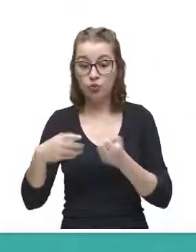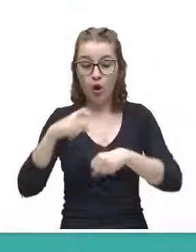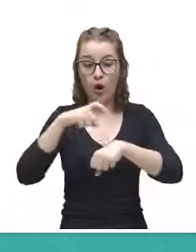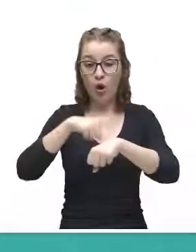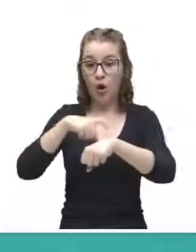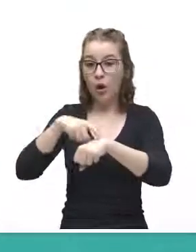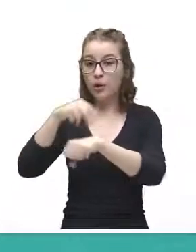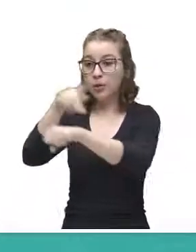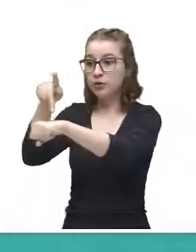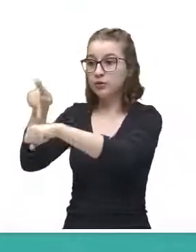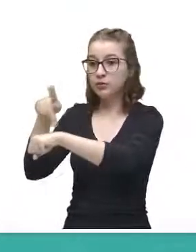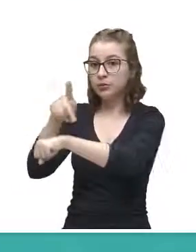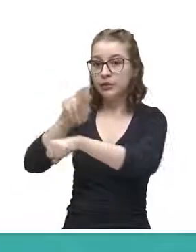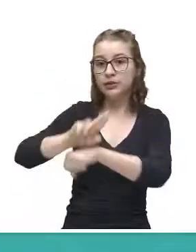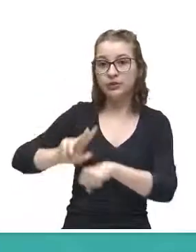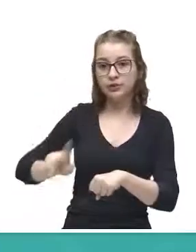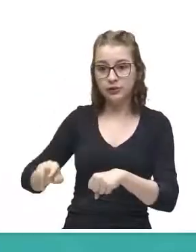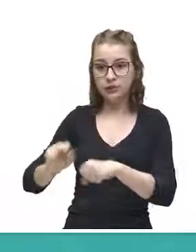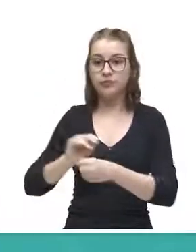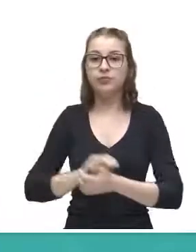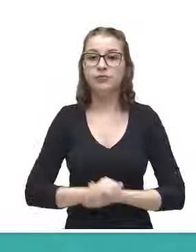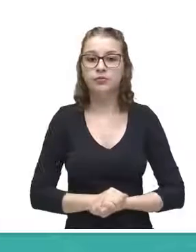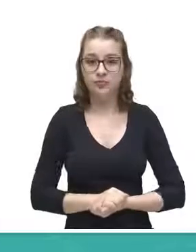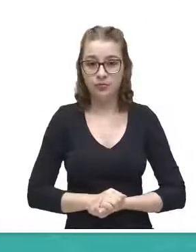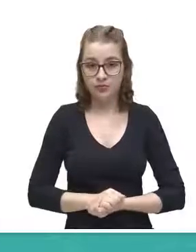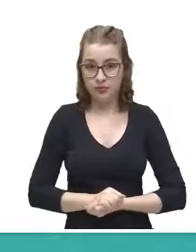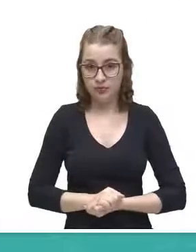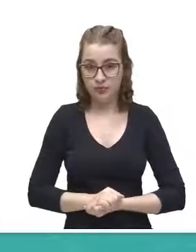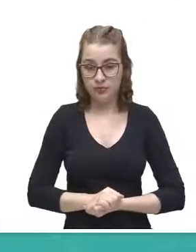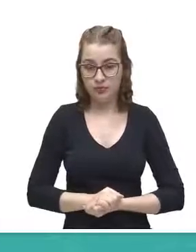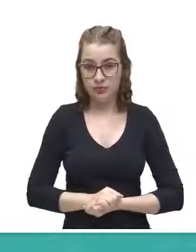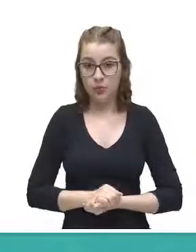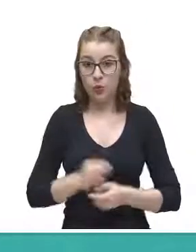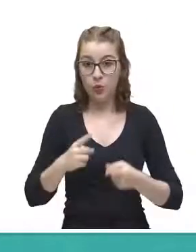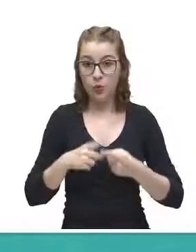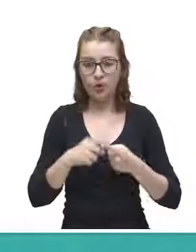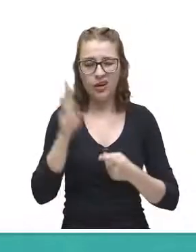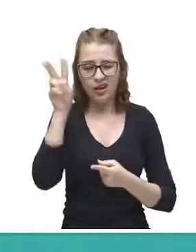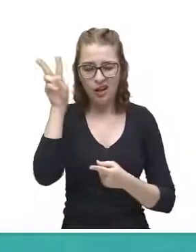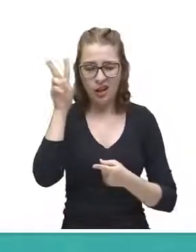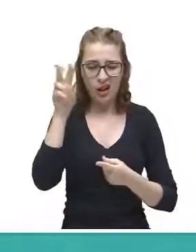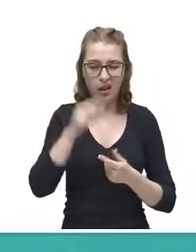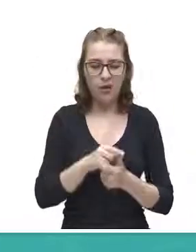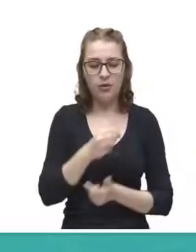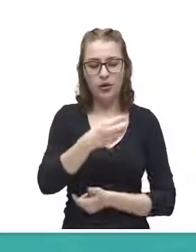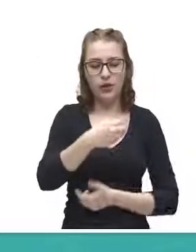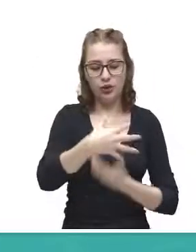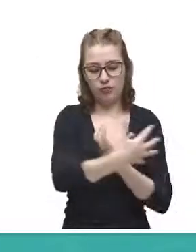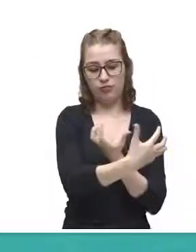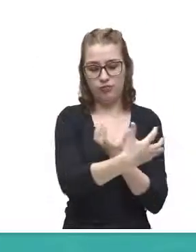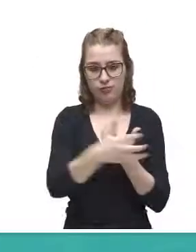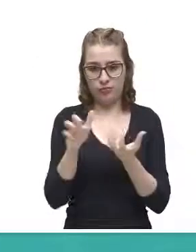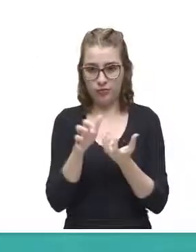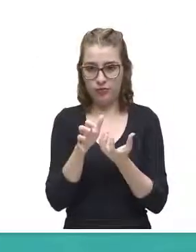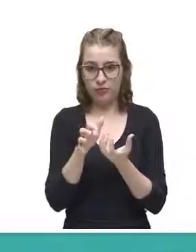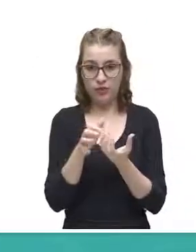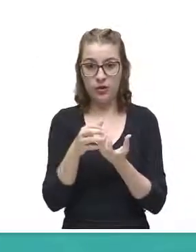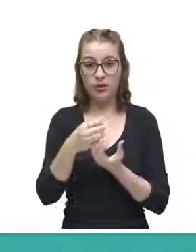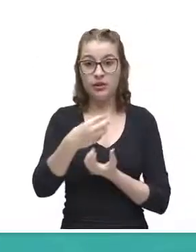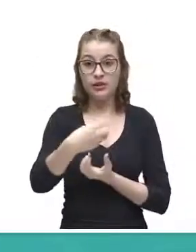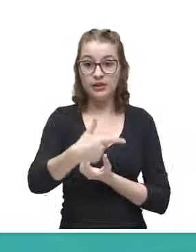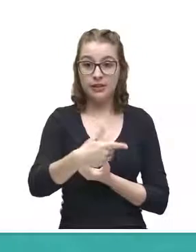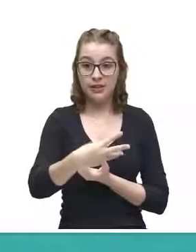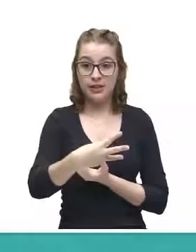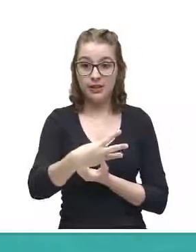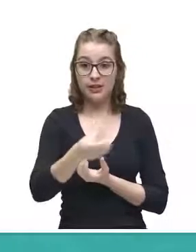24 horas, que acabou sendo dividido aí nesses 360 graus de tamanho do nosso planeta. E essa divisão, ela